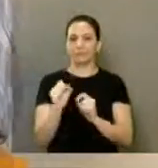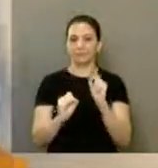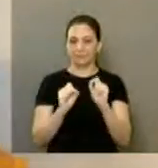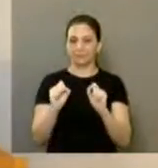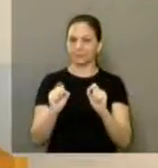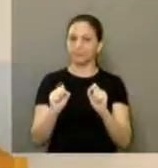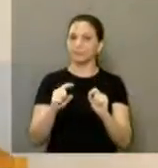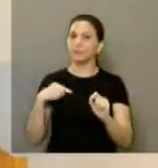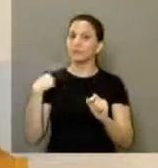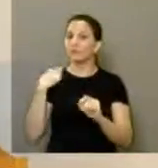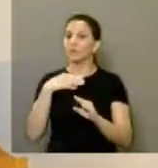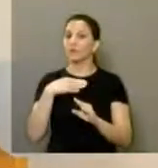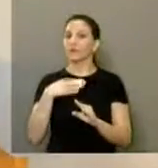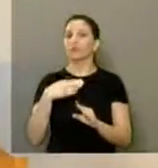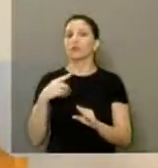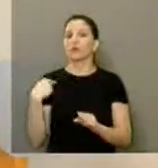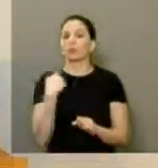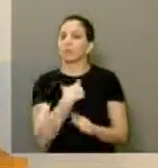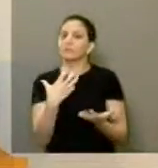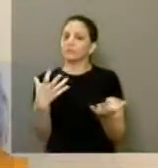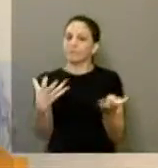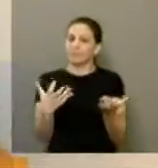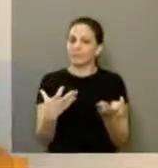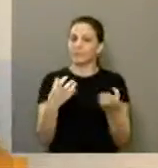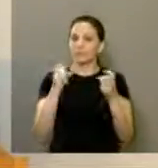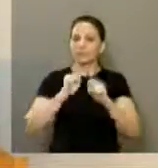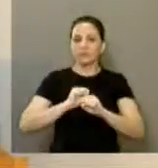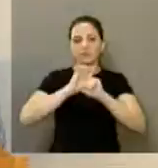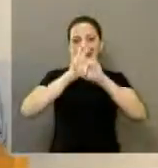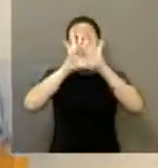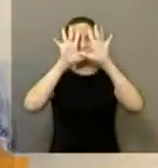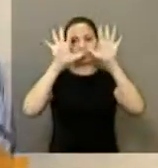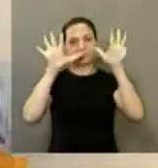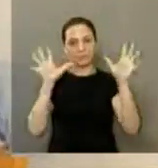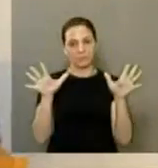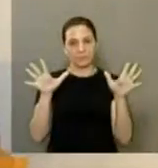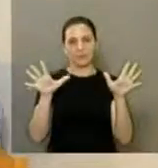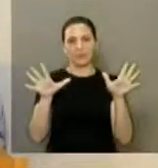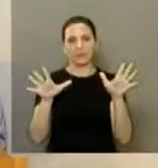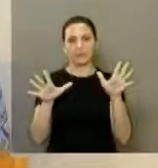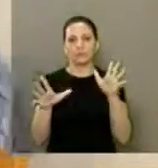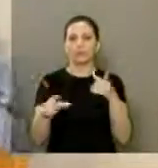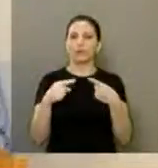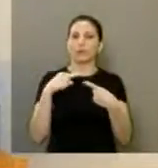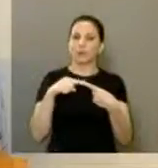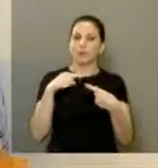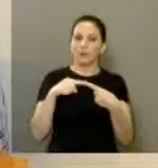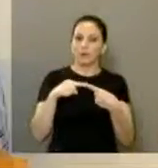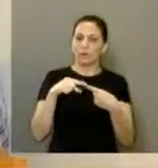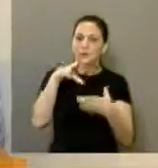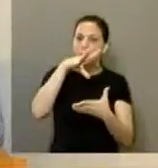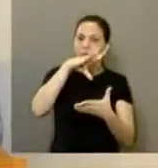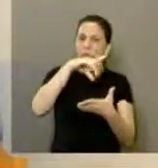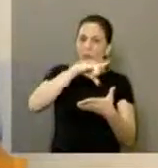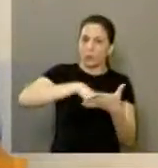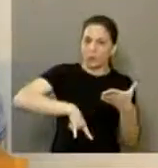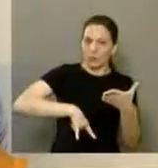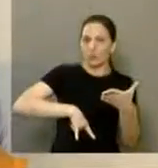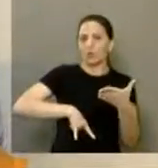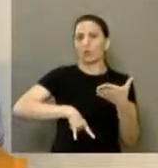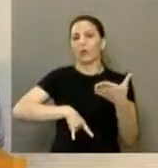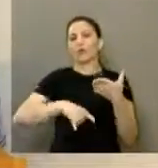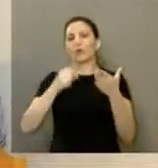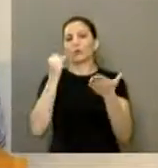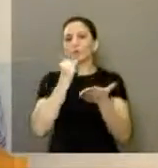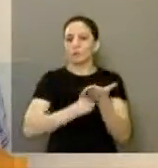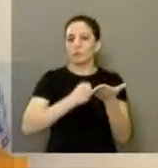O que a gente quer com esse requerimento? Esclarecimento. Primeiro, cópia do contrato ou cópia do convênio